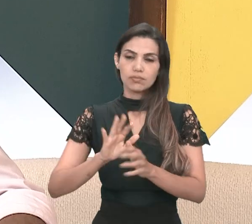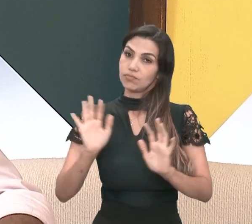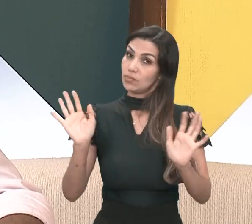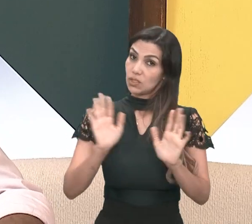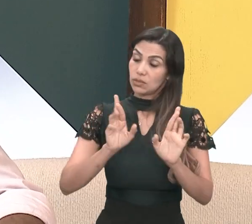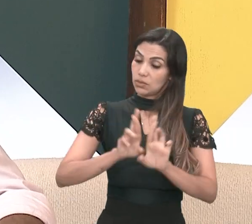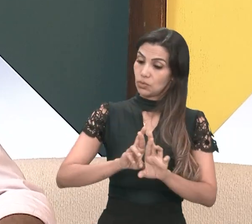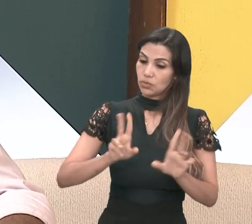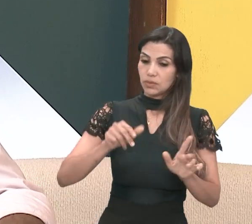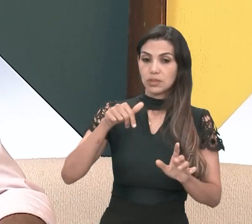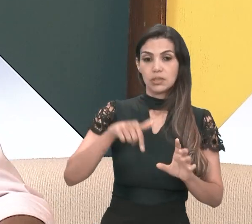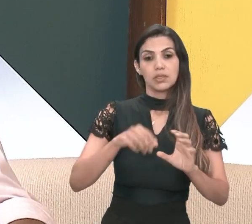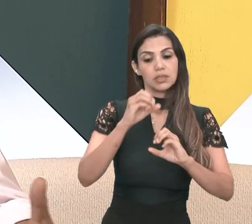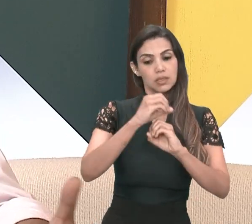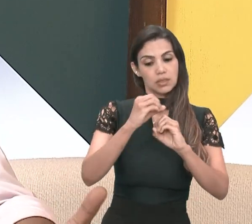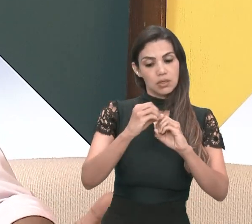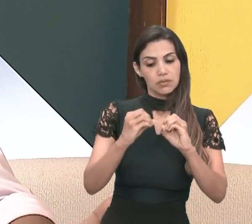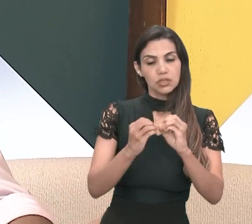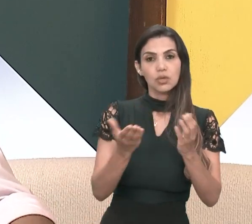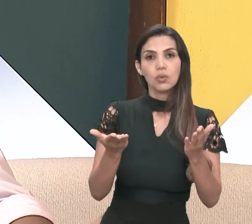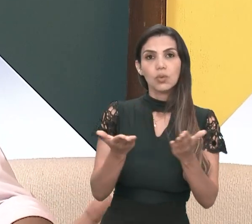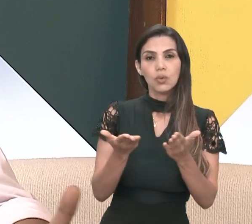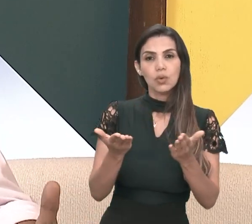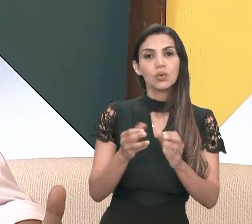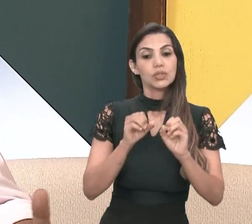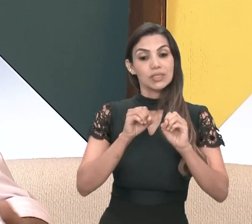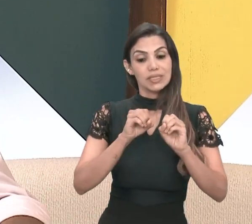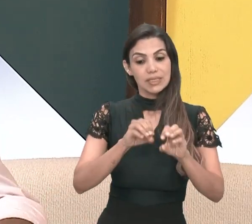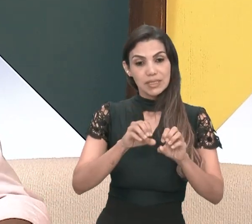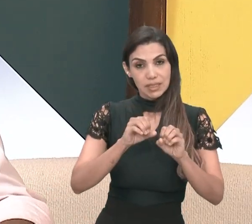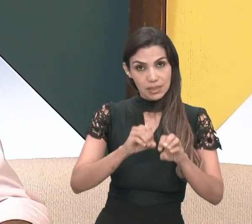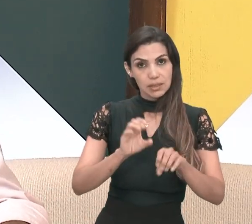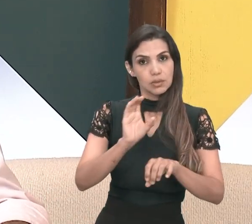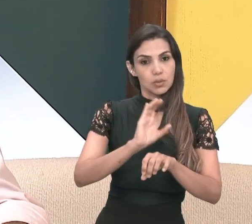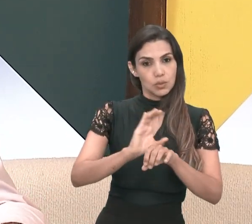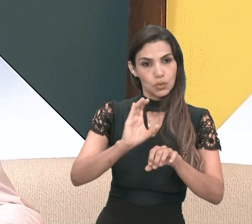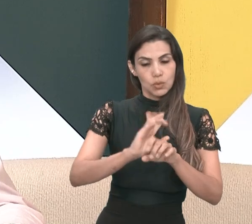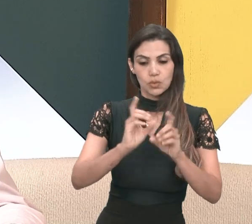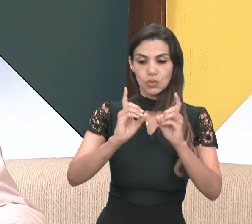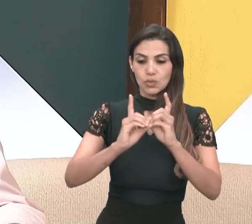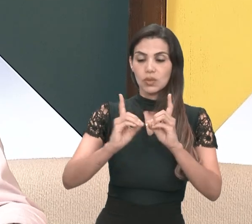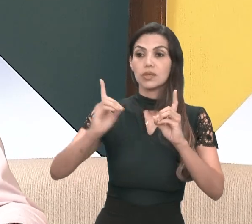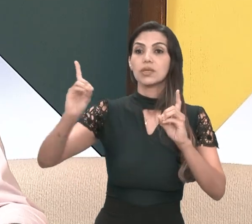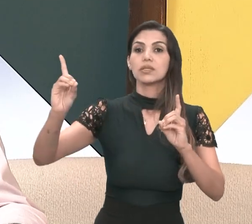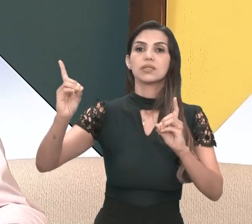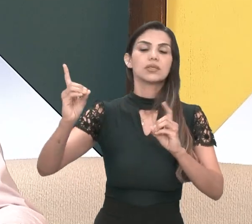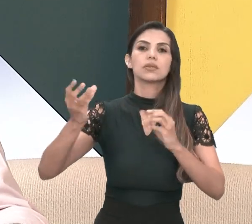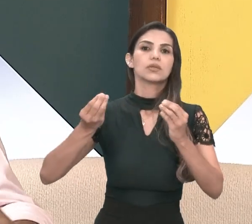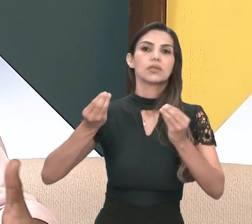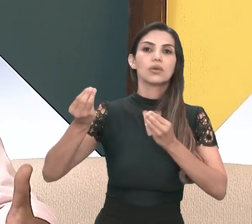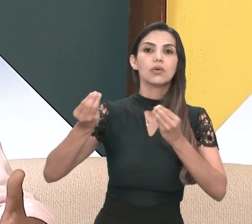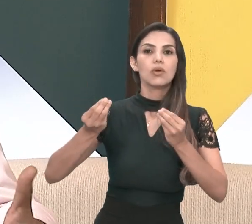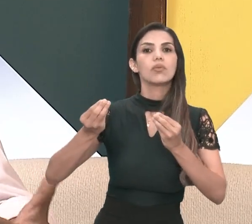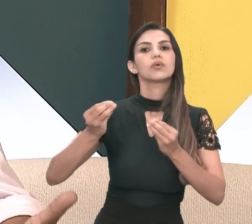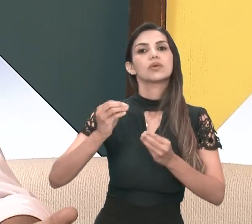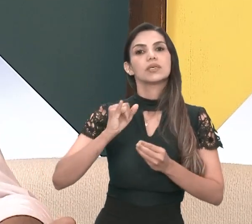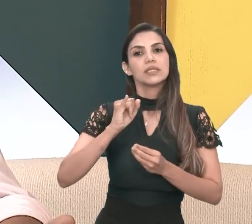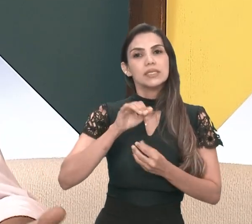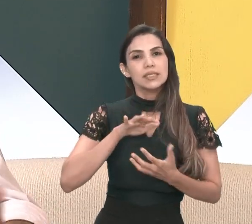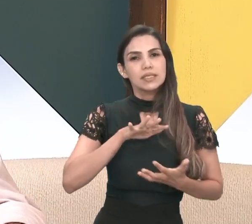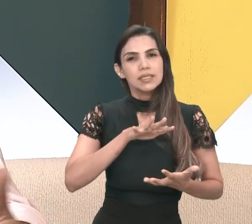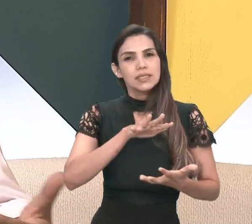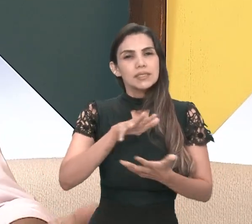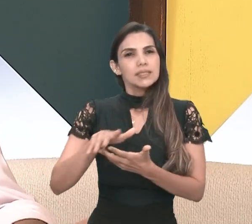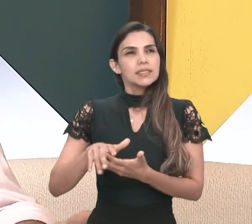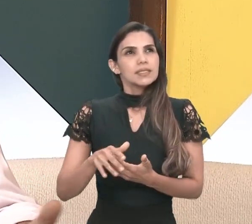ela trabalha com uma perspectiva de EAD que entende uma proposta de integralização muito mais